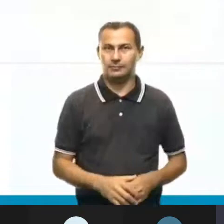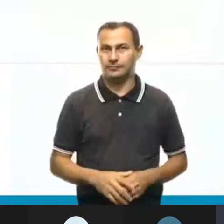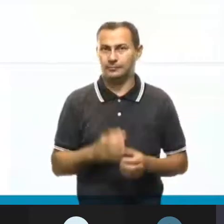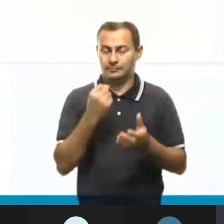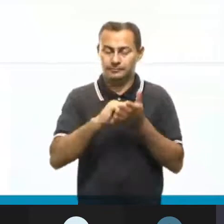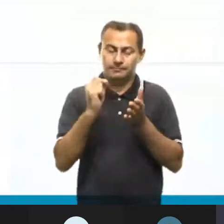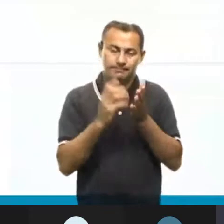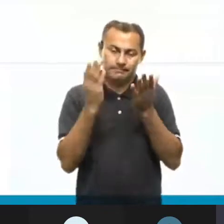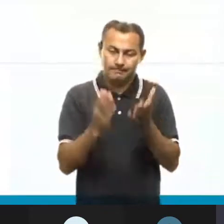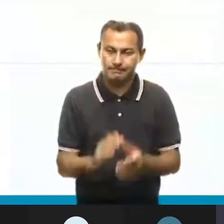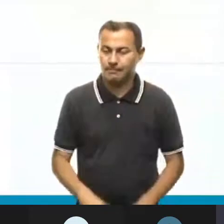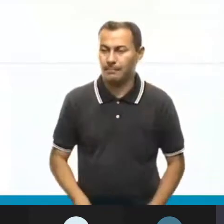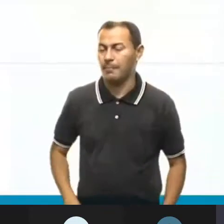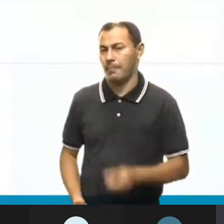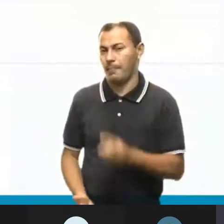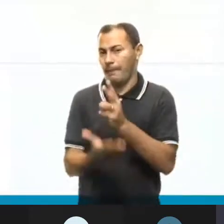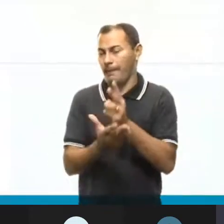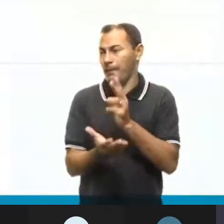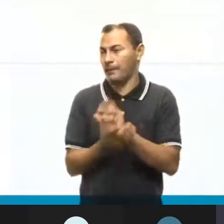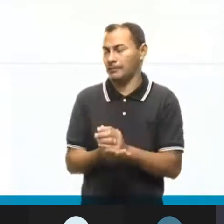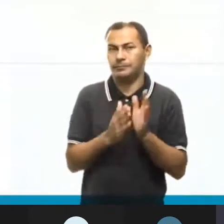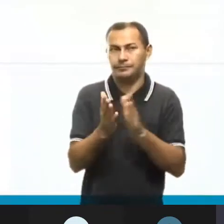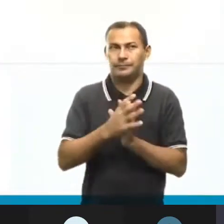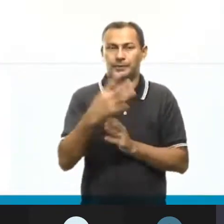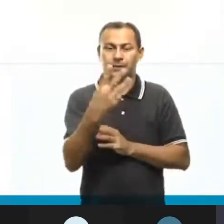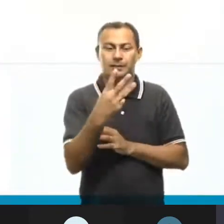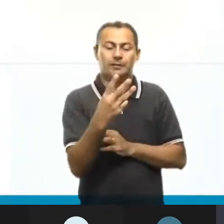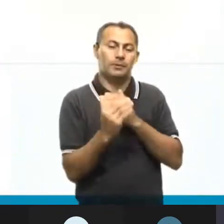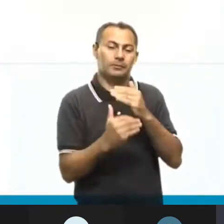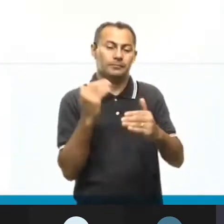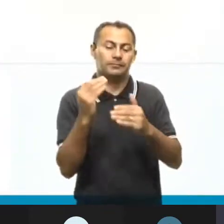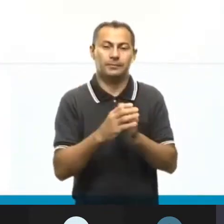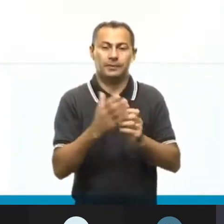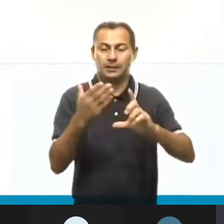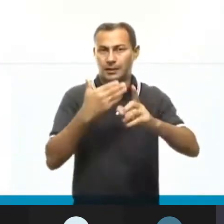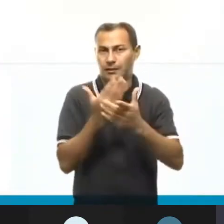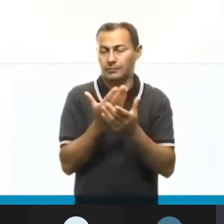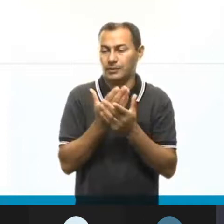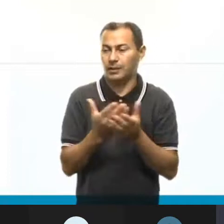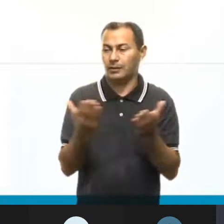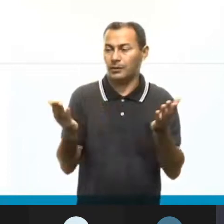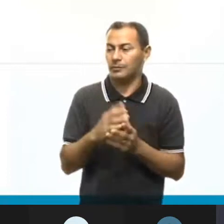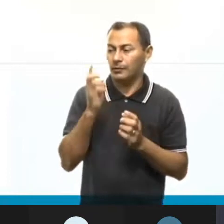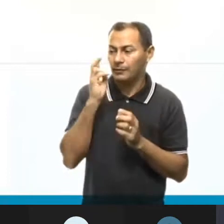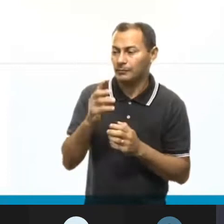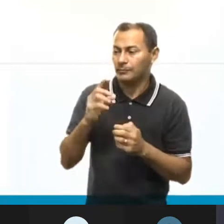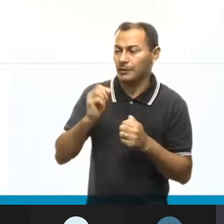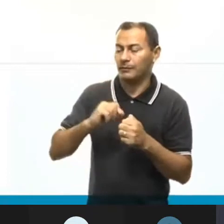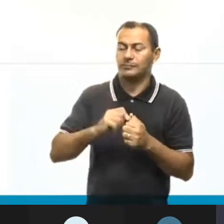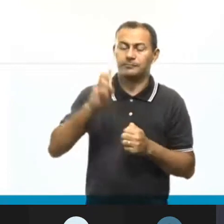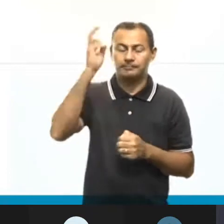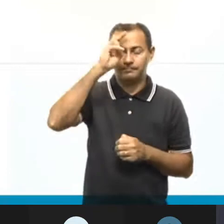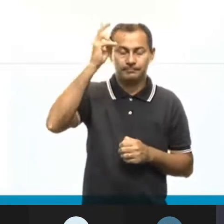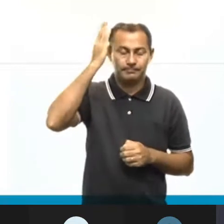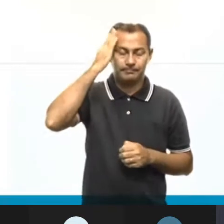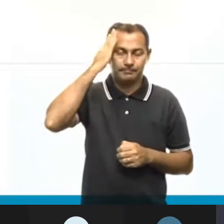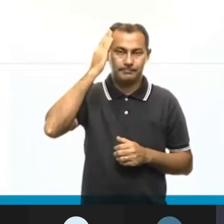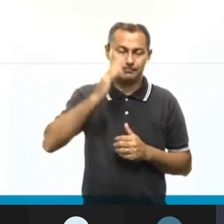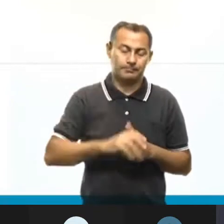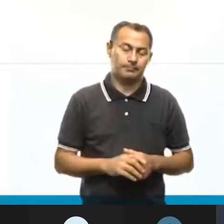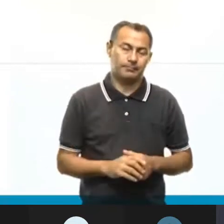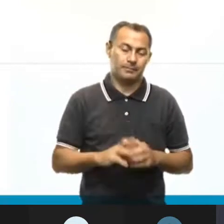importante, tá? Então, continuando, então, indo para o nosso terceiro procedimento da aula, nós vamos, então, agora, né, fazer o